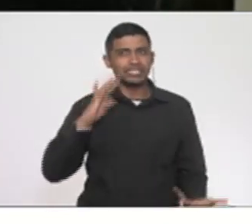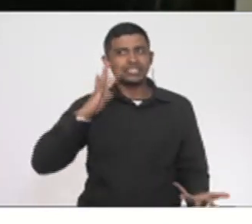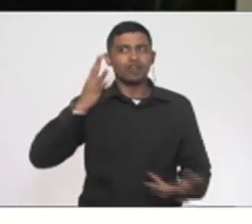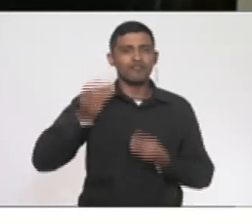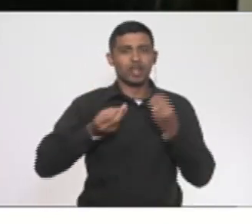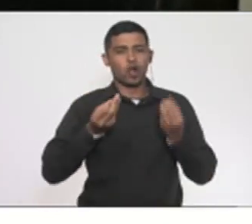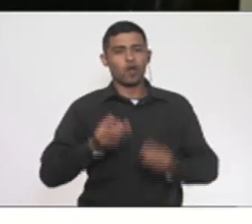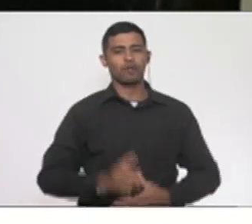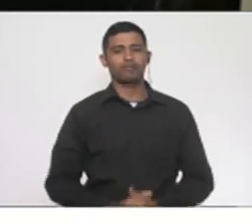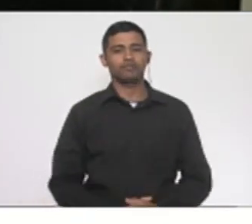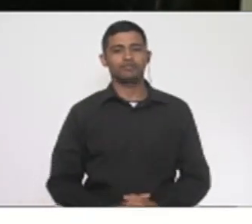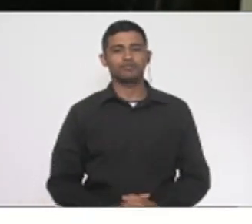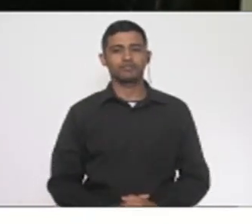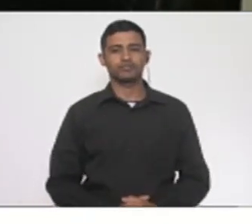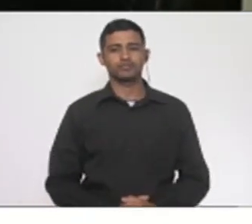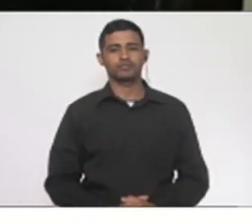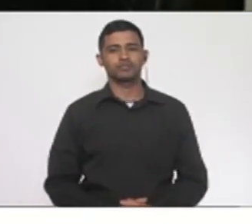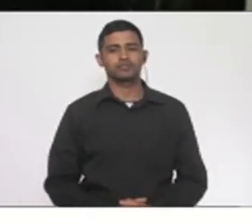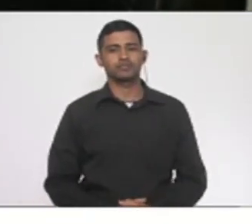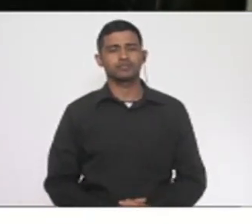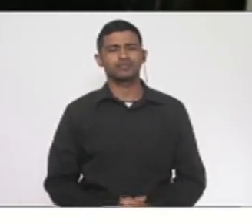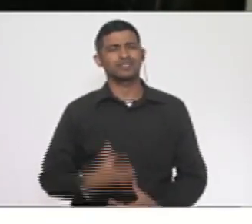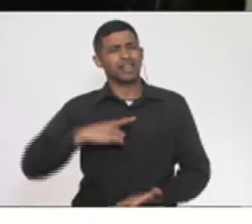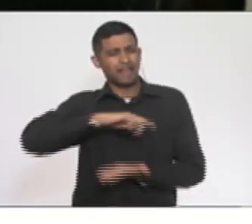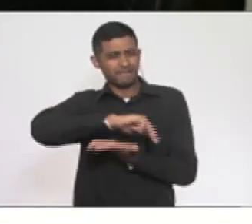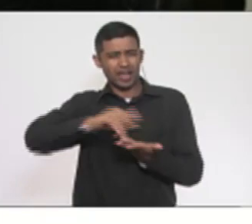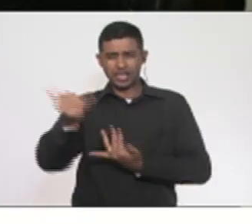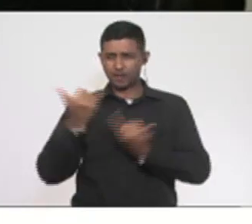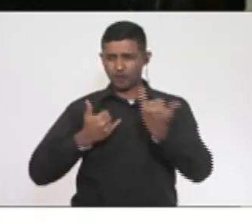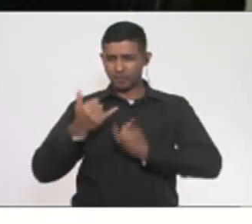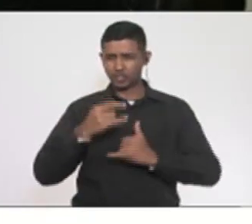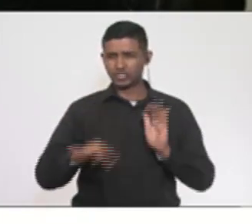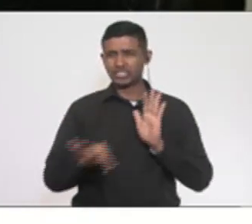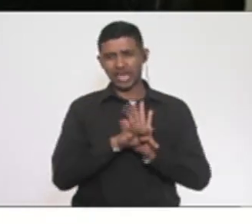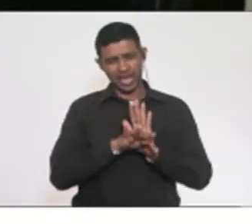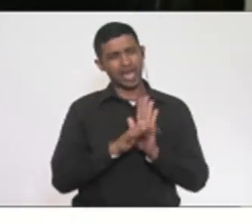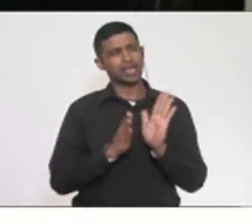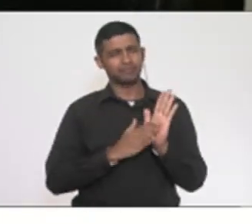Né? E são muito mais informações técnicas até,